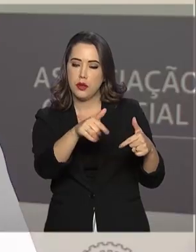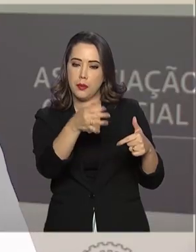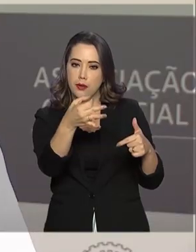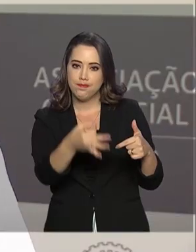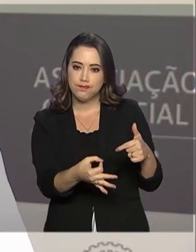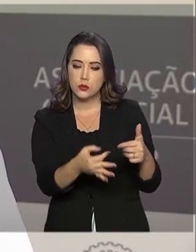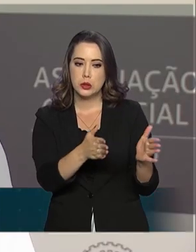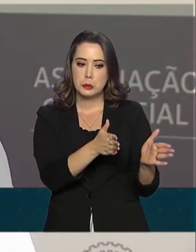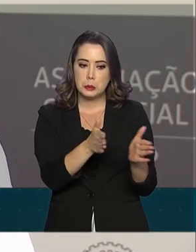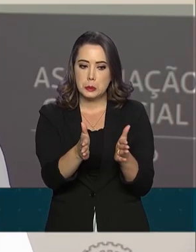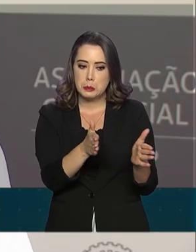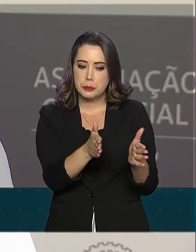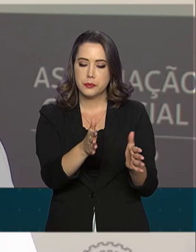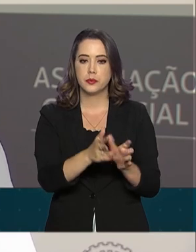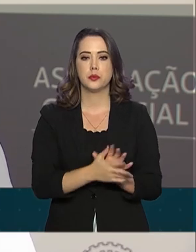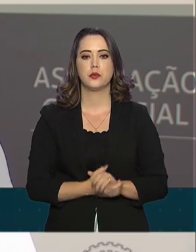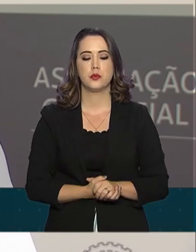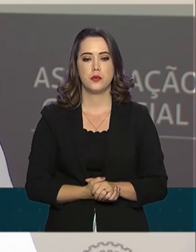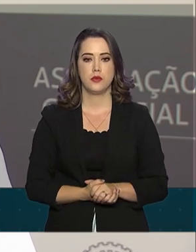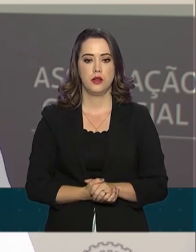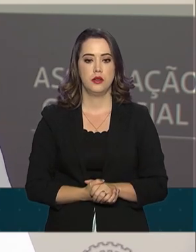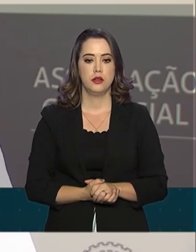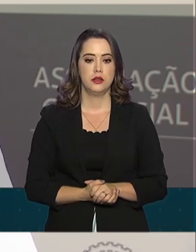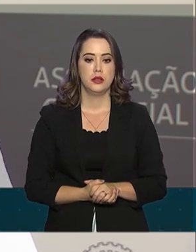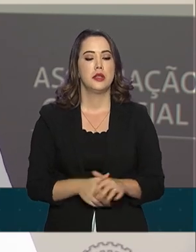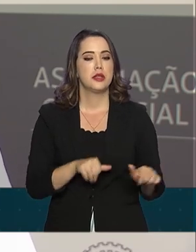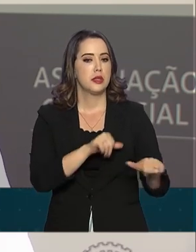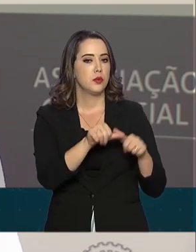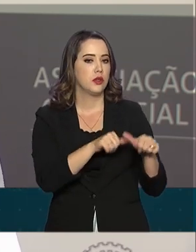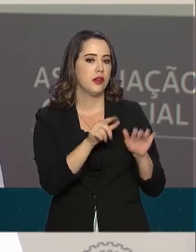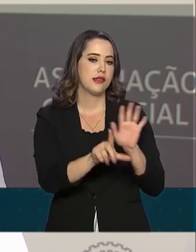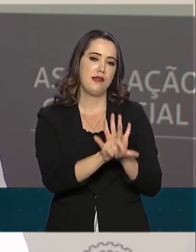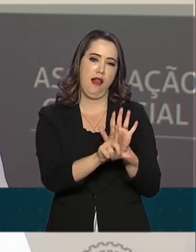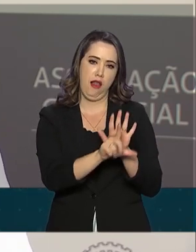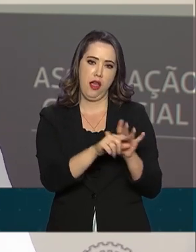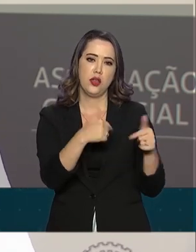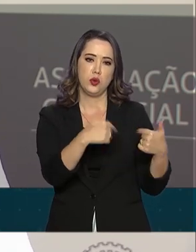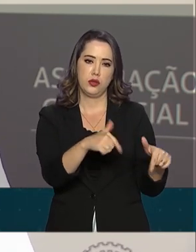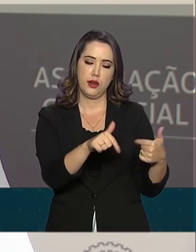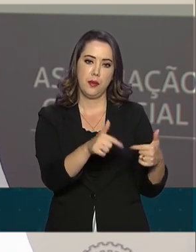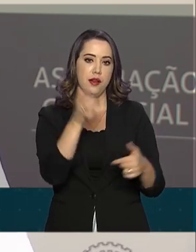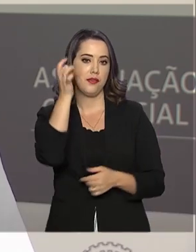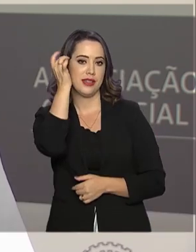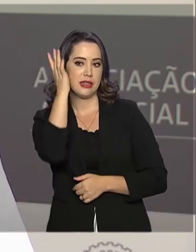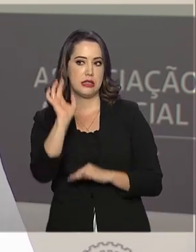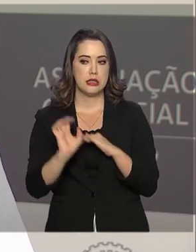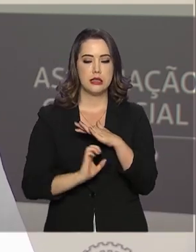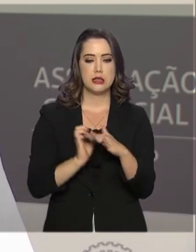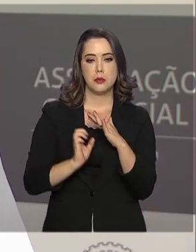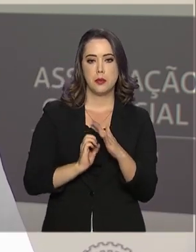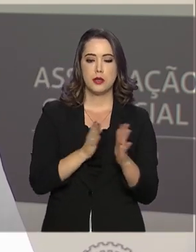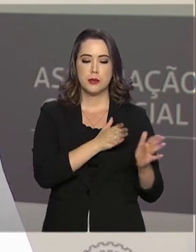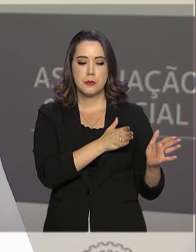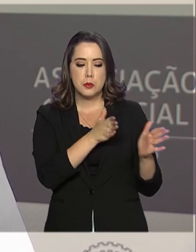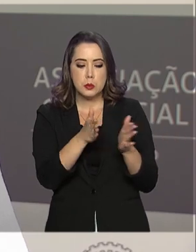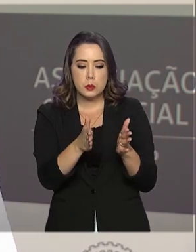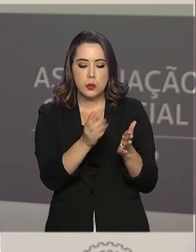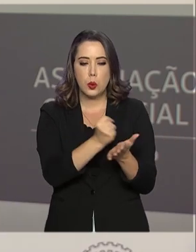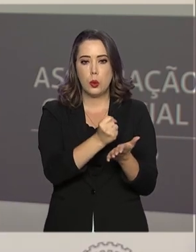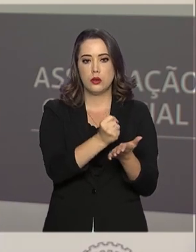Essas mudanças da legislação trabalhista facilitam a adaptação das empresas nesse período.